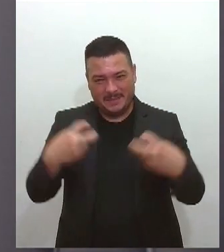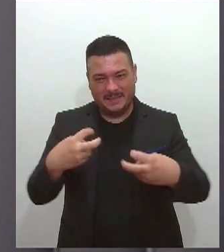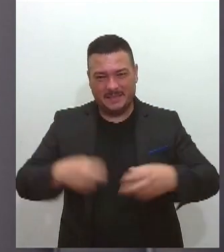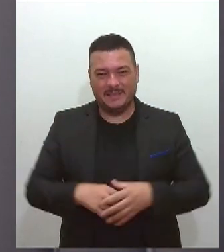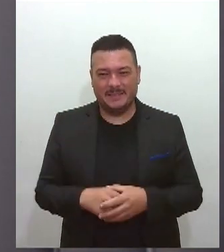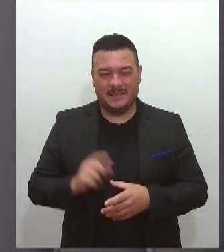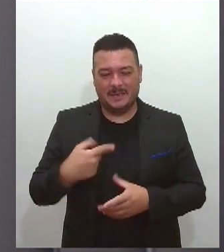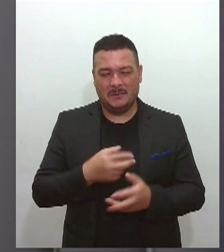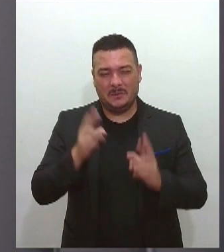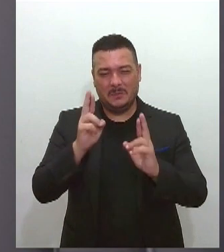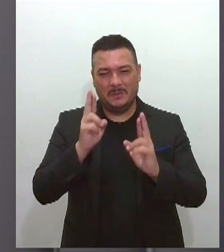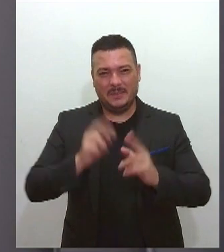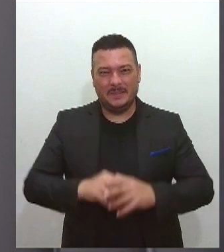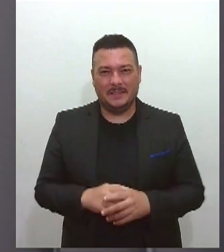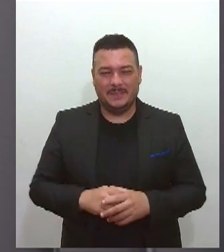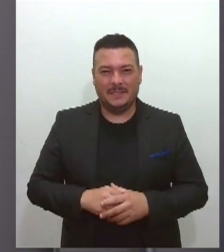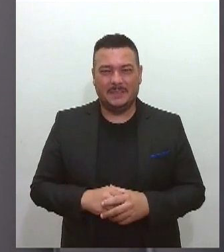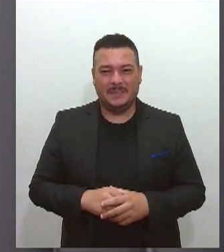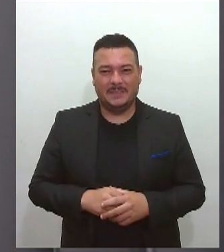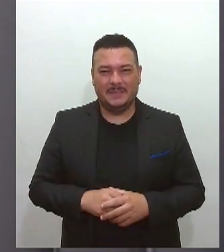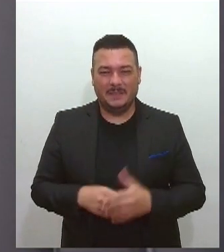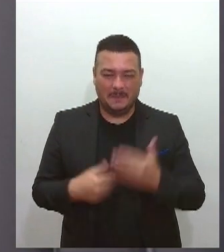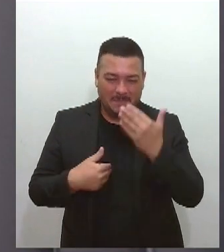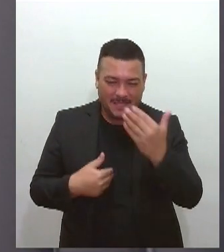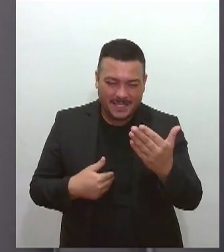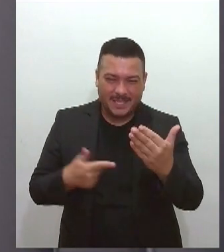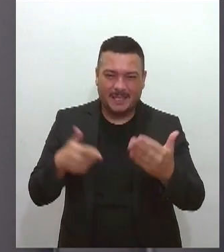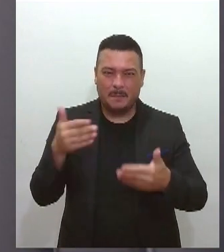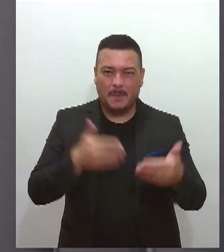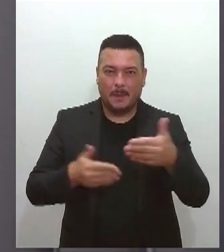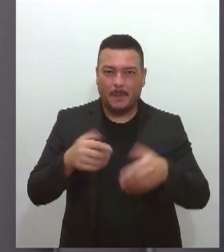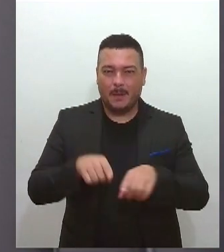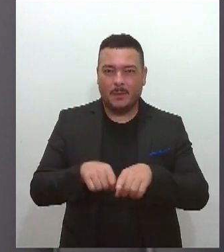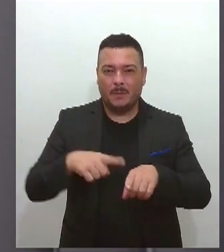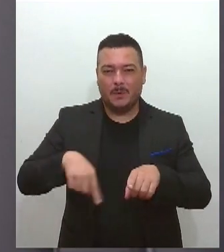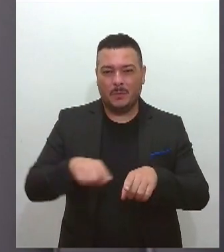torcida. Muito obrigado. Boa noite. Convidando a todos amanhã a partir das 9h30 no Memorial do Sergipe.